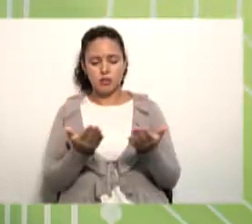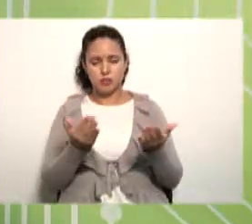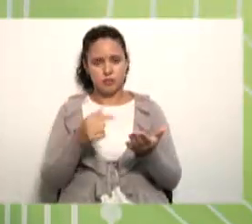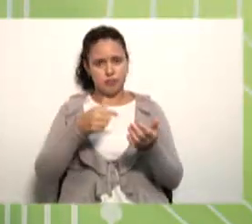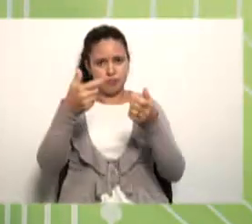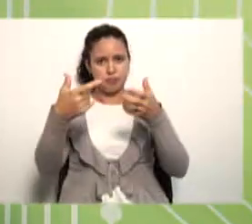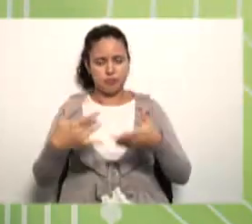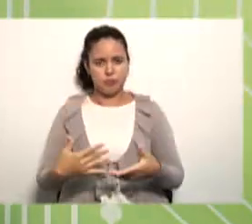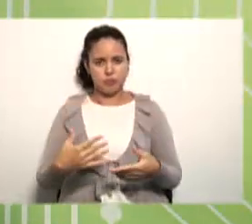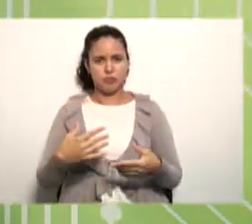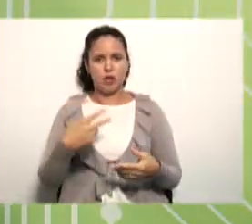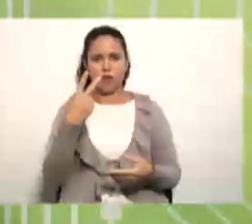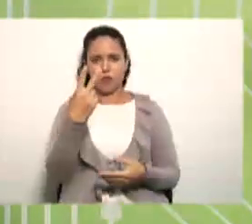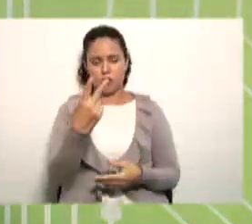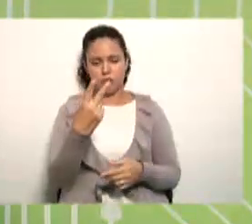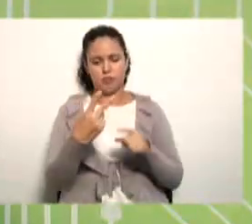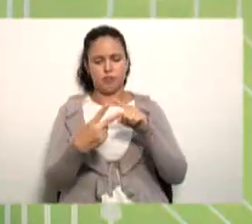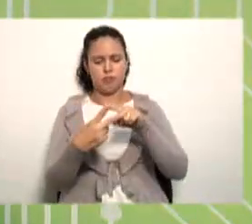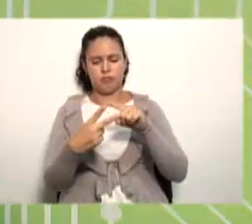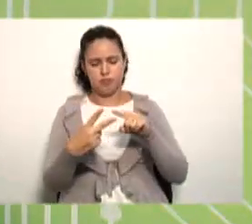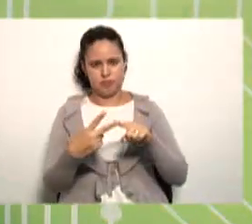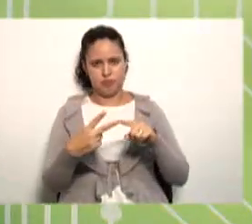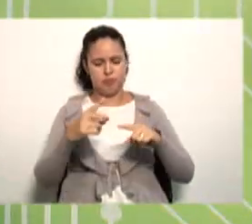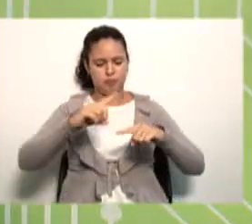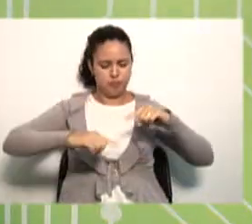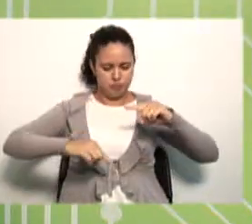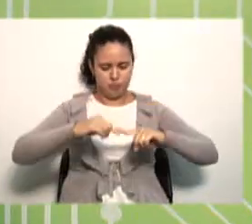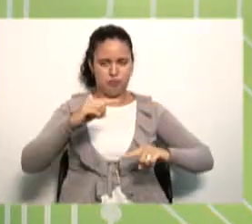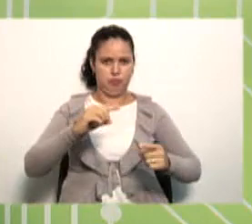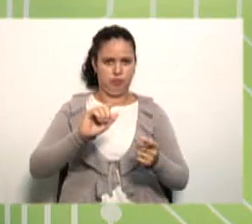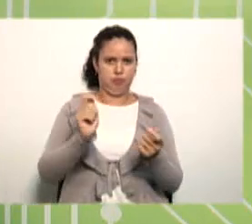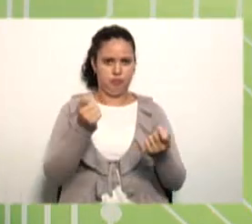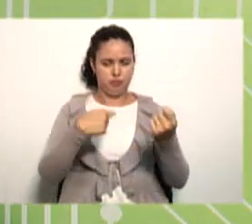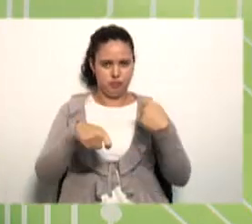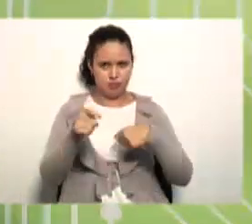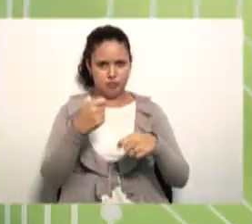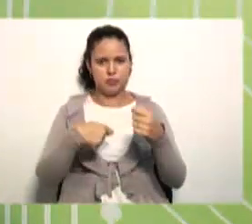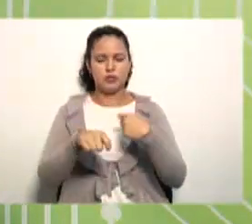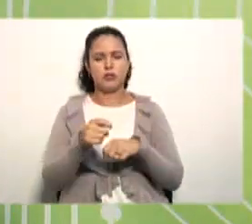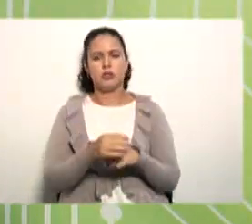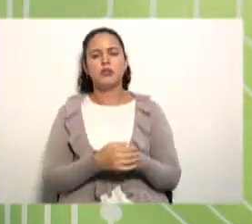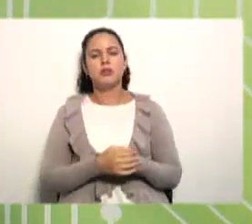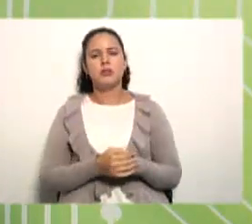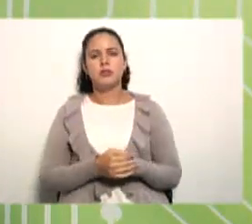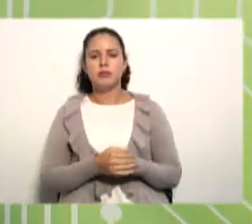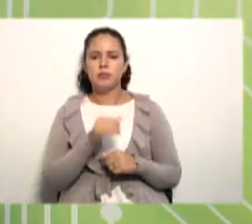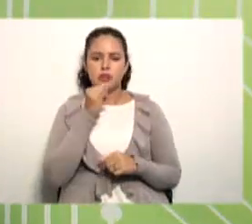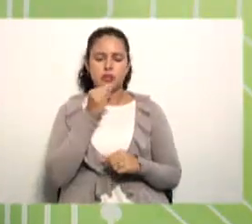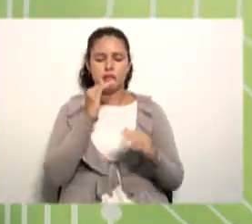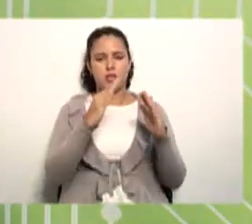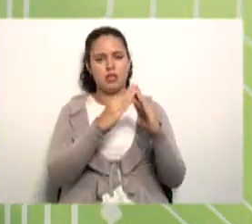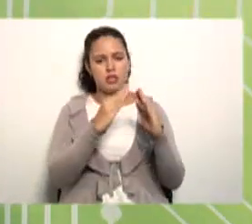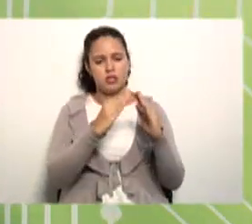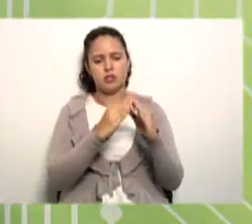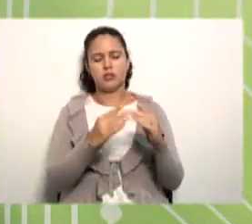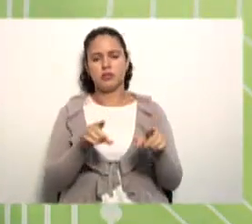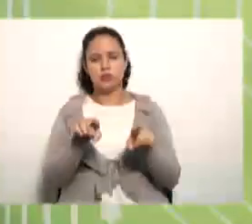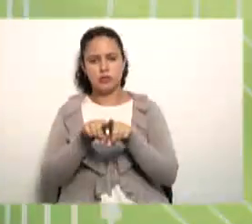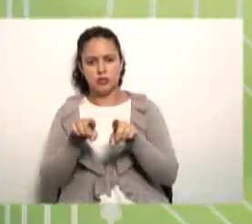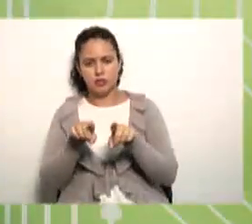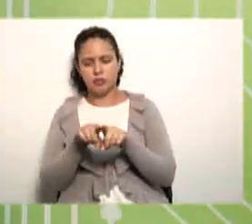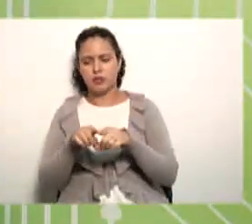um bem econômico, porque a gente consegue precificar, se coloca um valor em dinheiro e consegue comprar com dinheiro. Está falando também